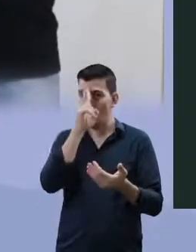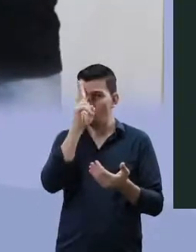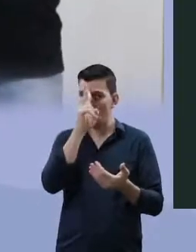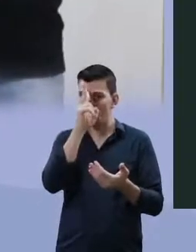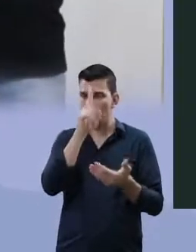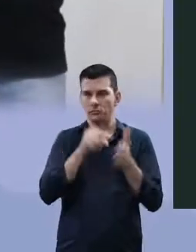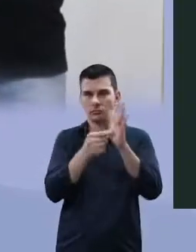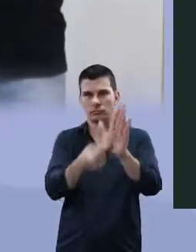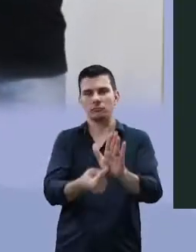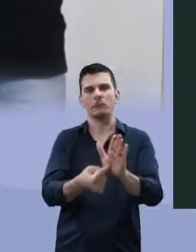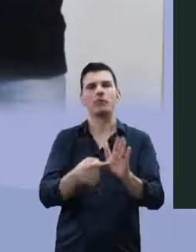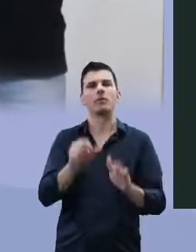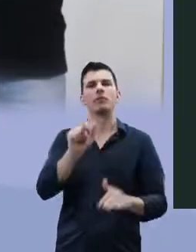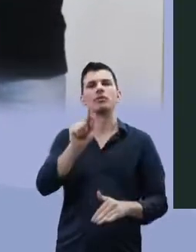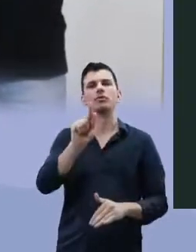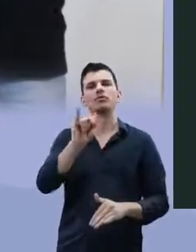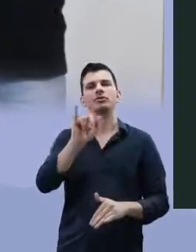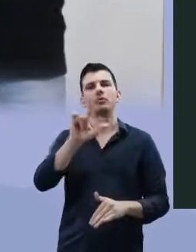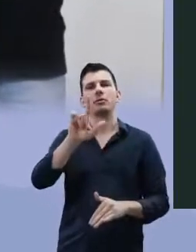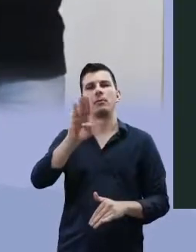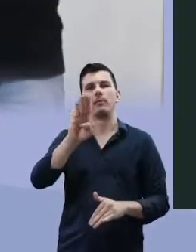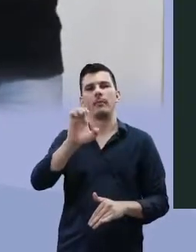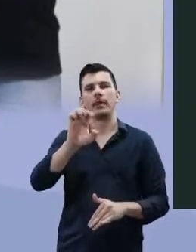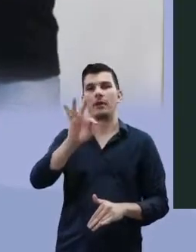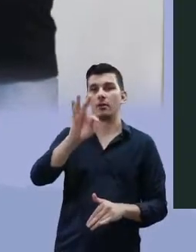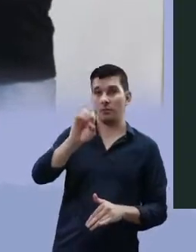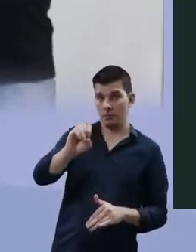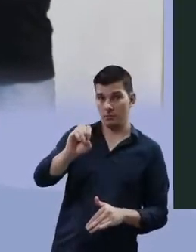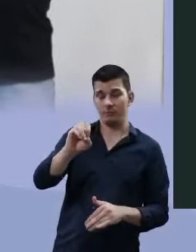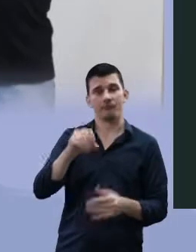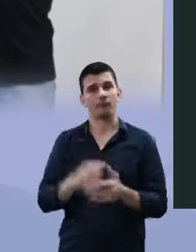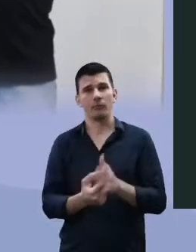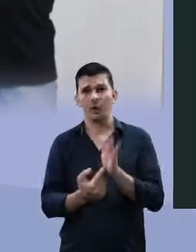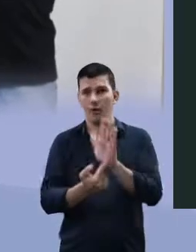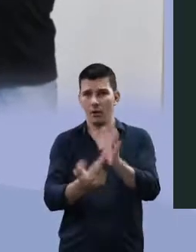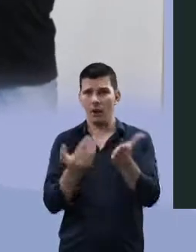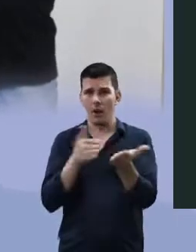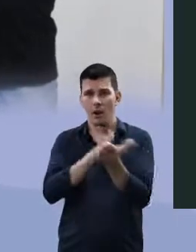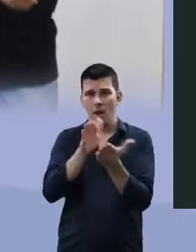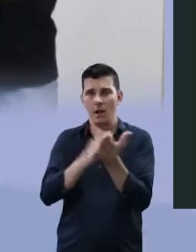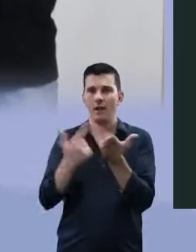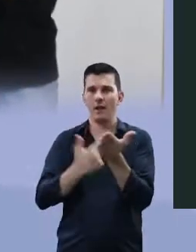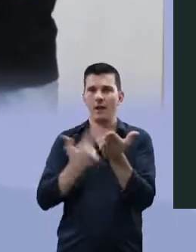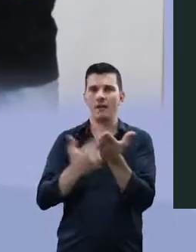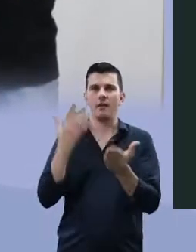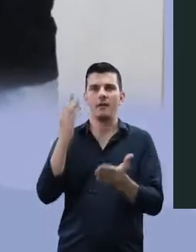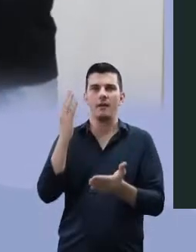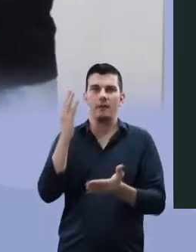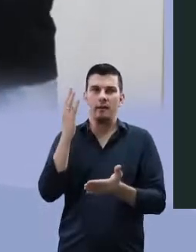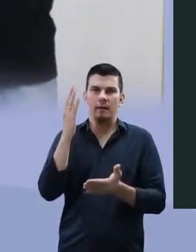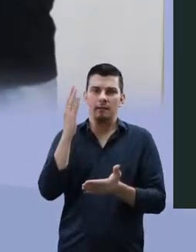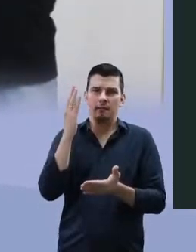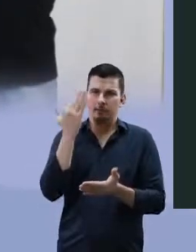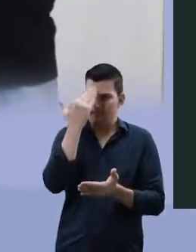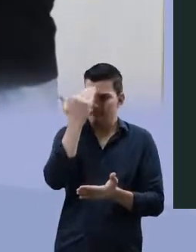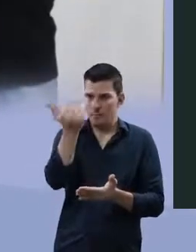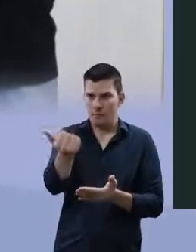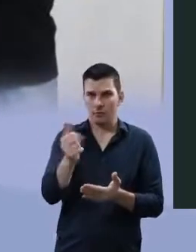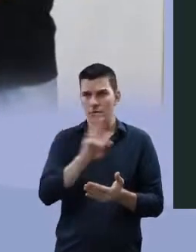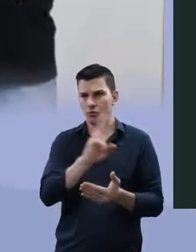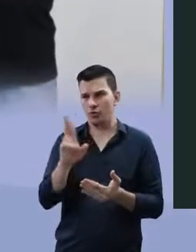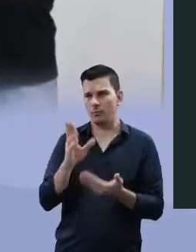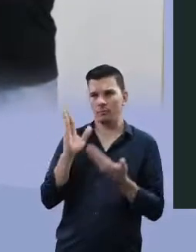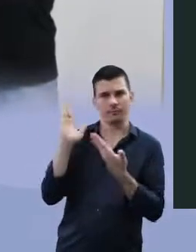chamado Gilberto Freire, pernambucano de nascimento, lançou um livro que ficaria famosíssimo, chamado Casagrande